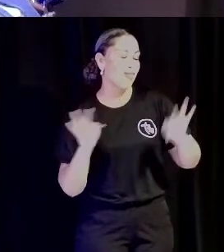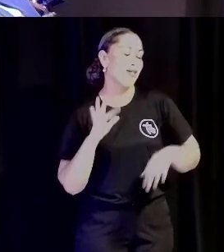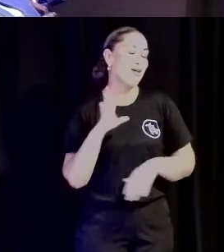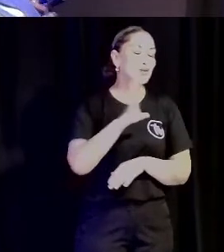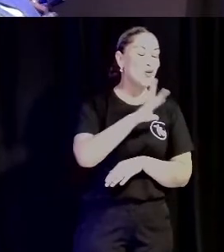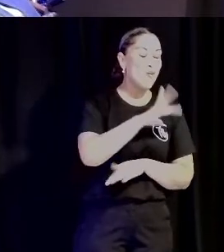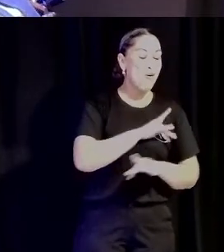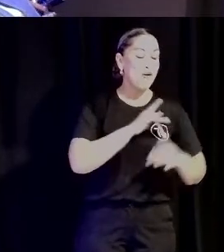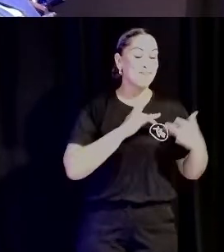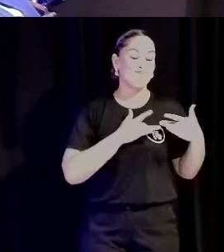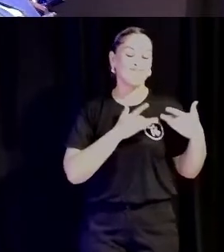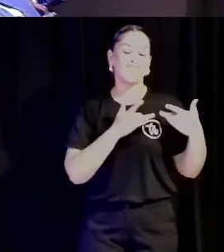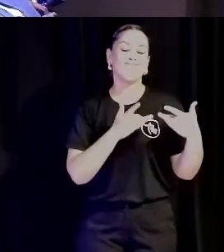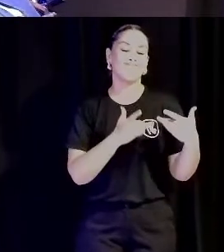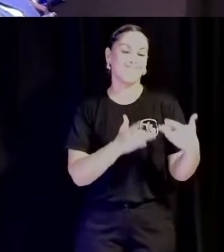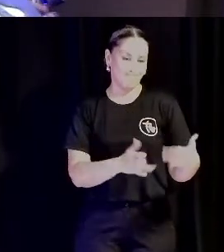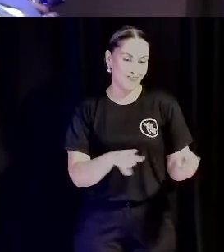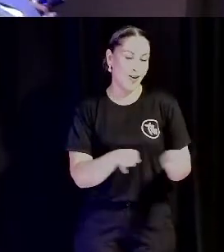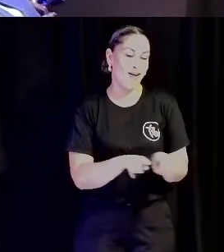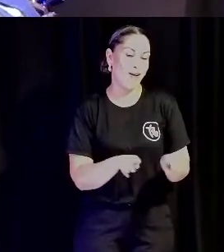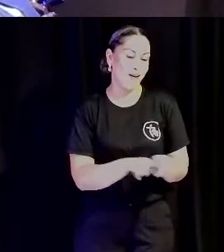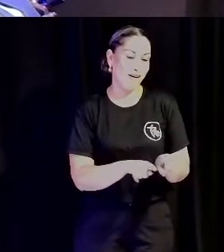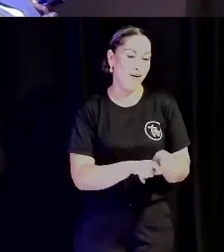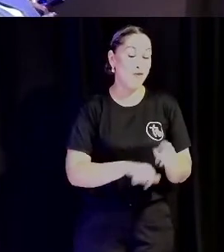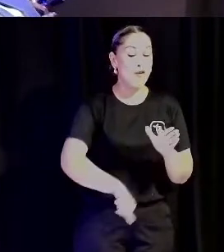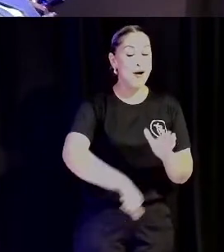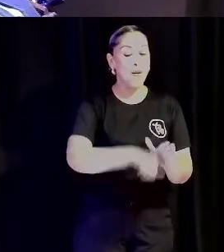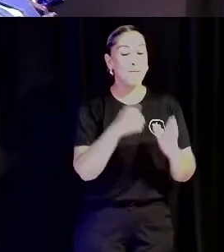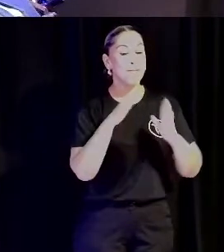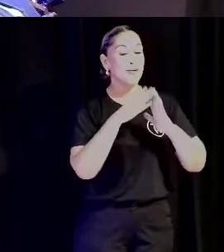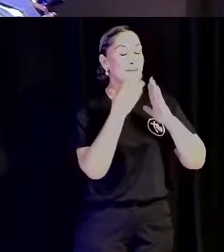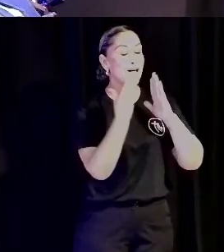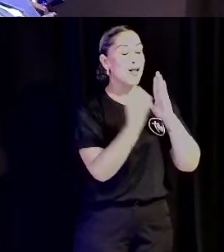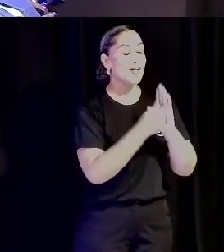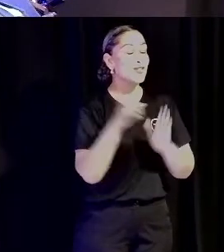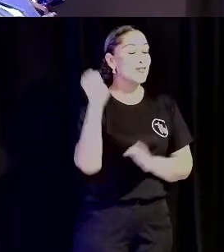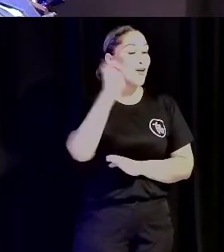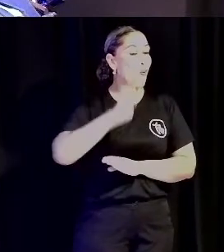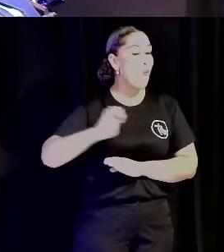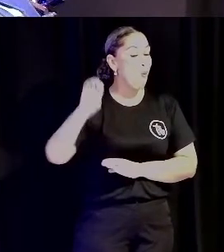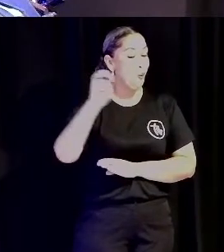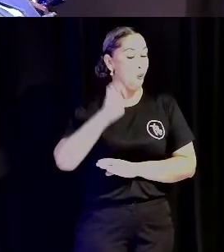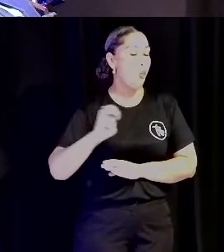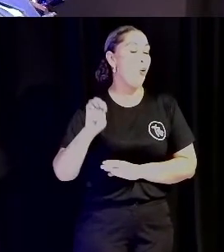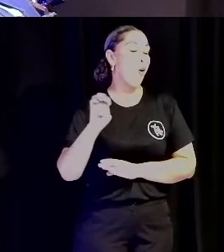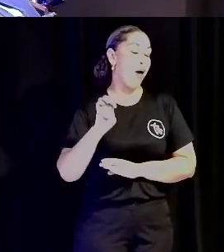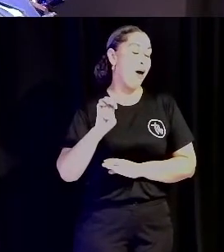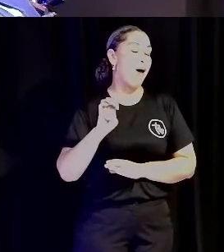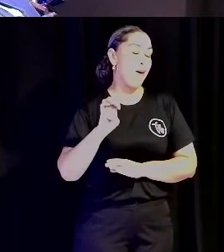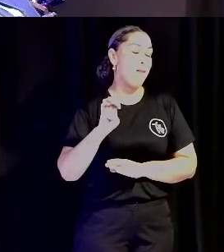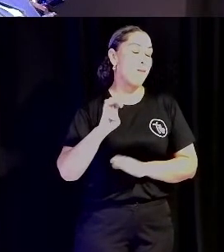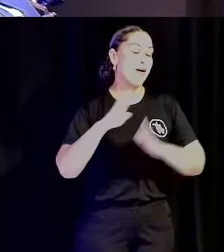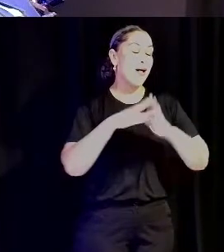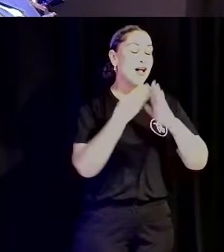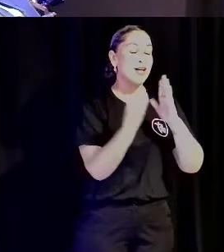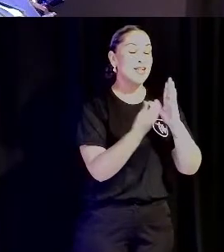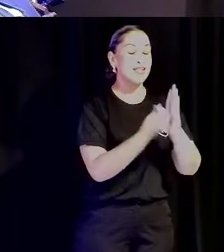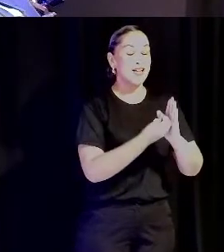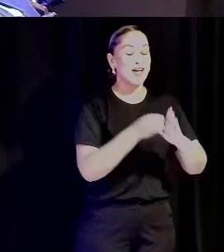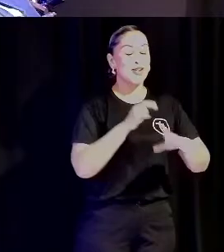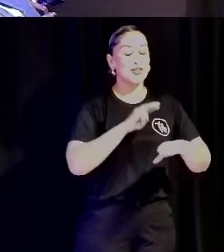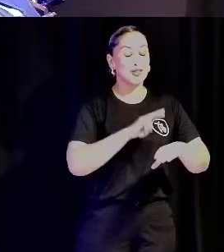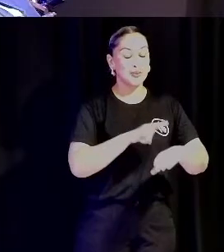generosa. Foi a primeira igreja na Europa, a igreja de Filipos. E